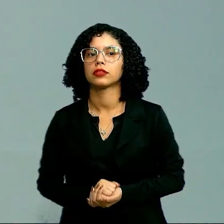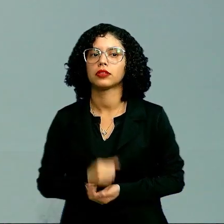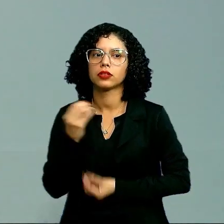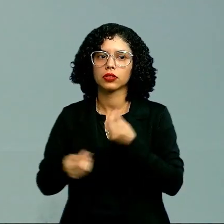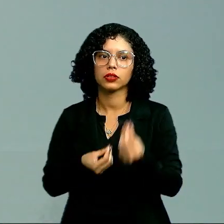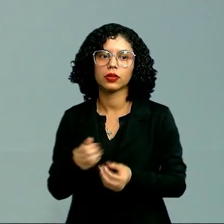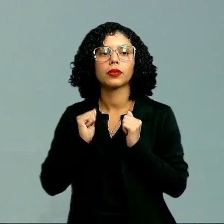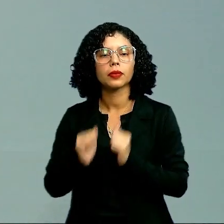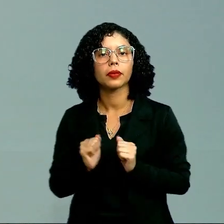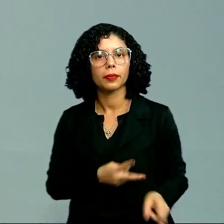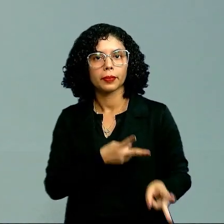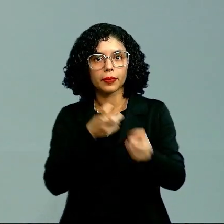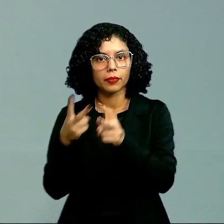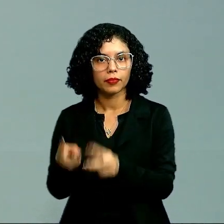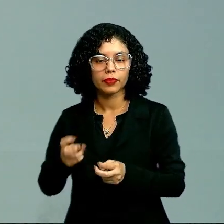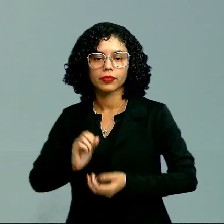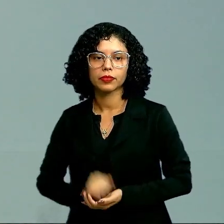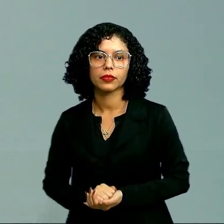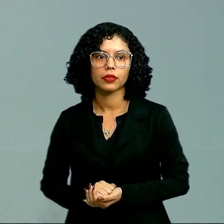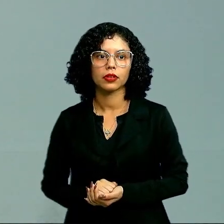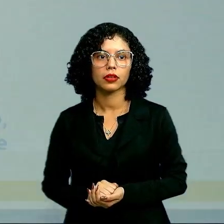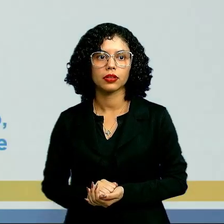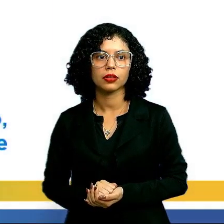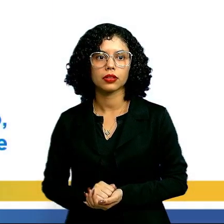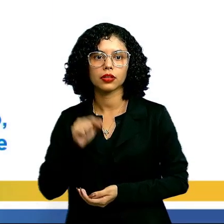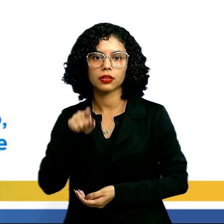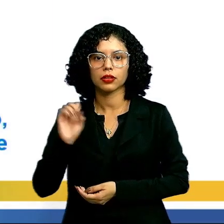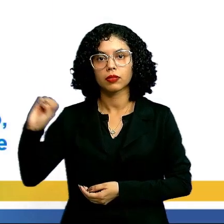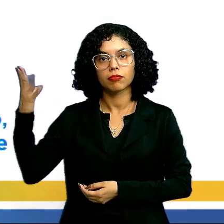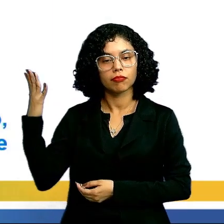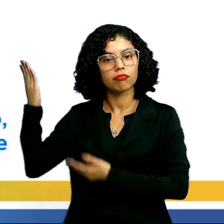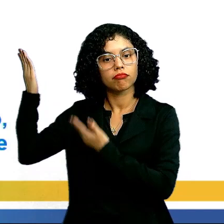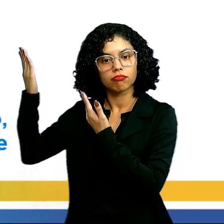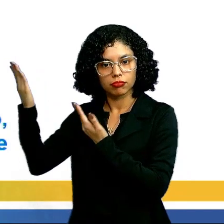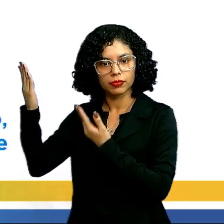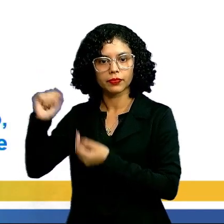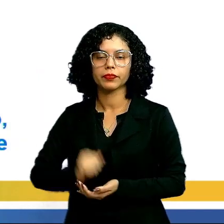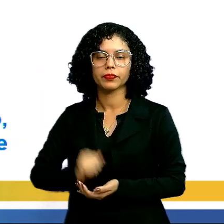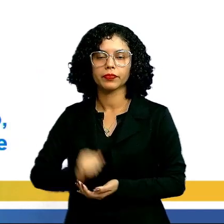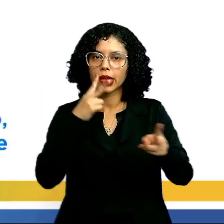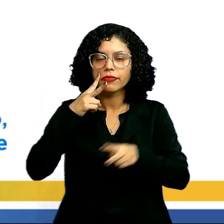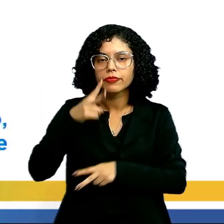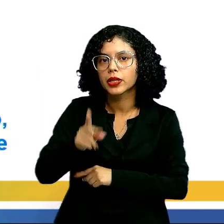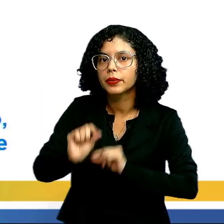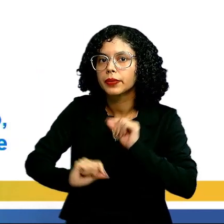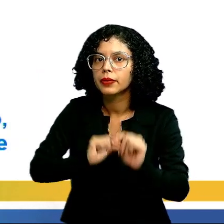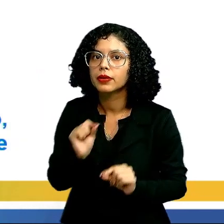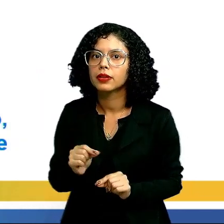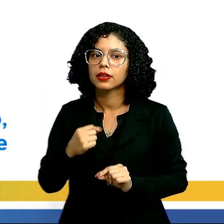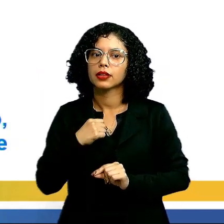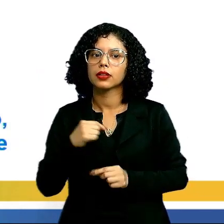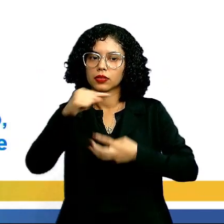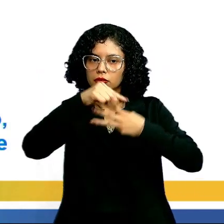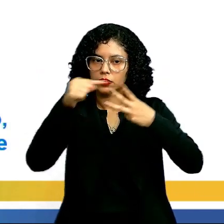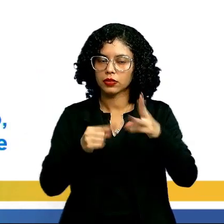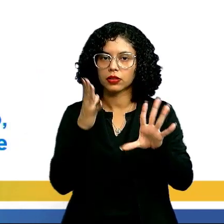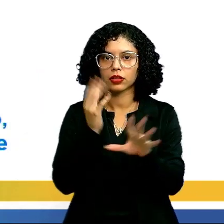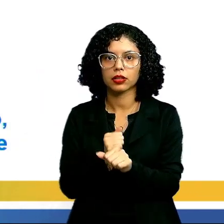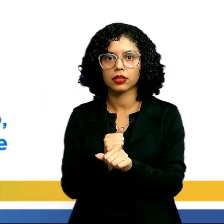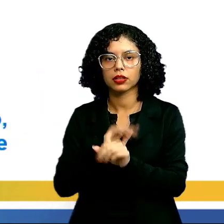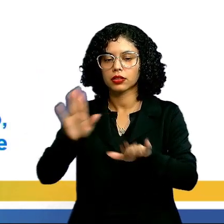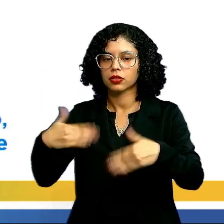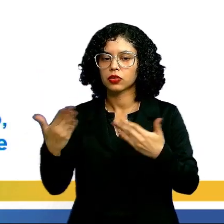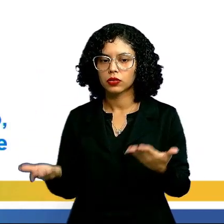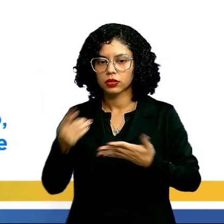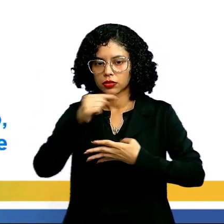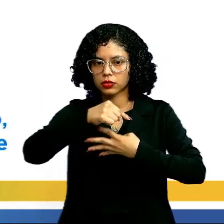Como vocês podem observar, tá? Nesse caso aí, vocês viram que temos 3 somas, mas